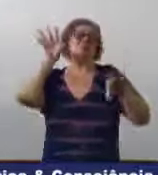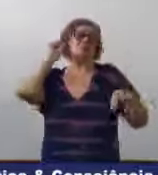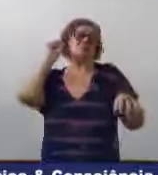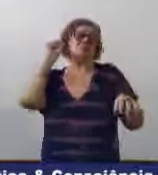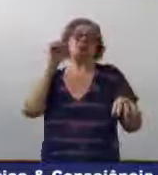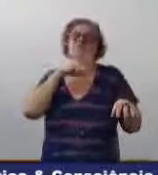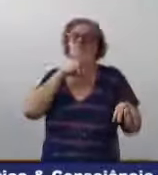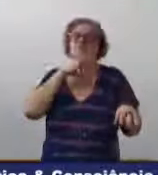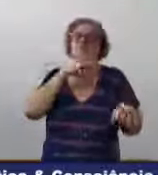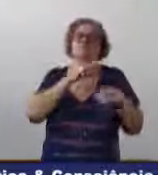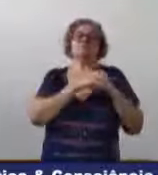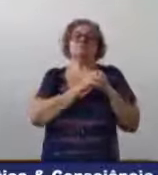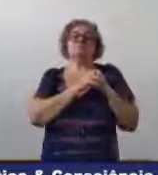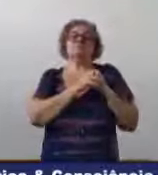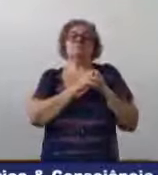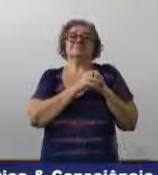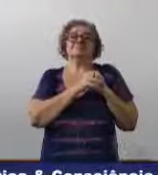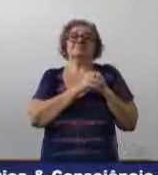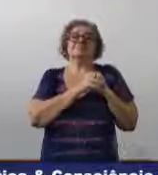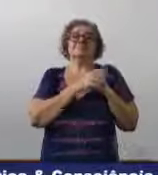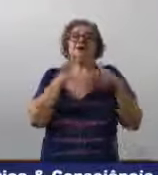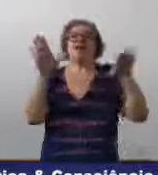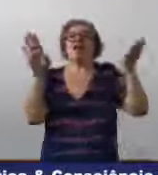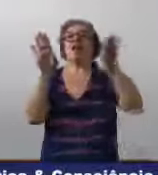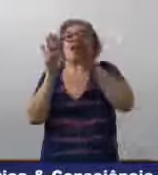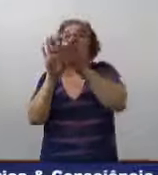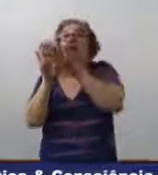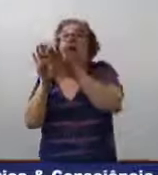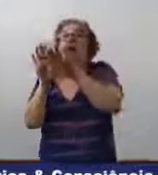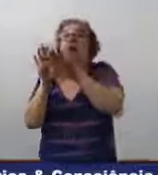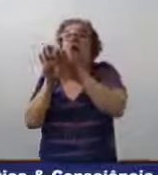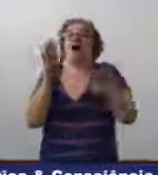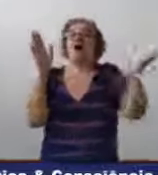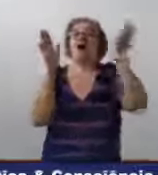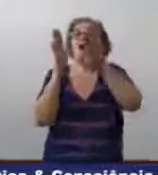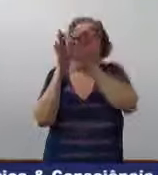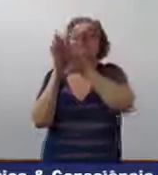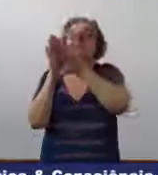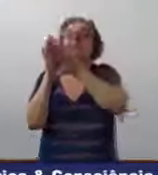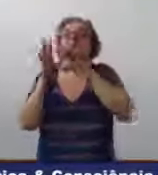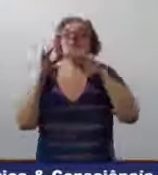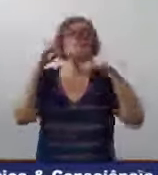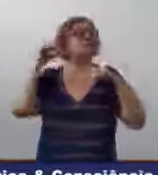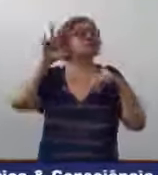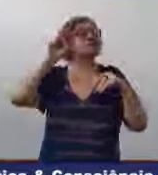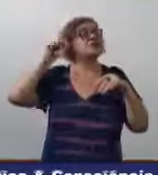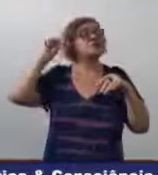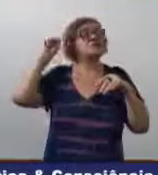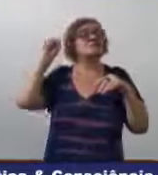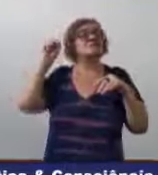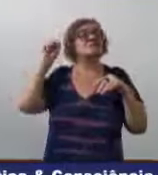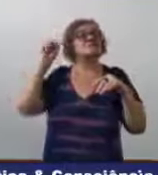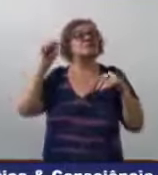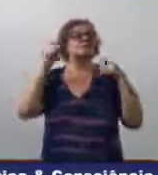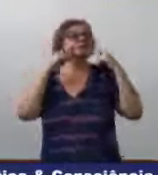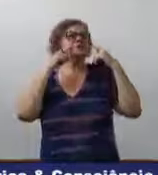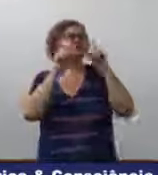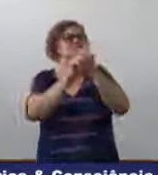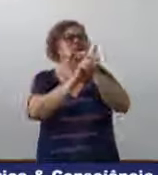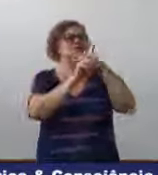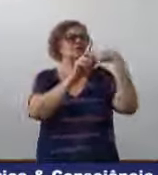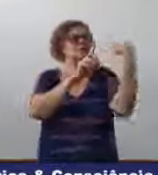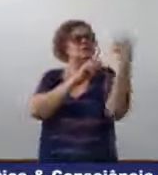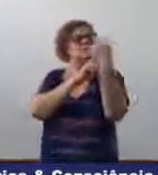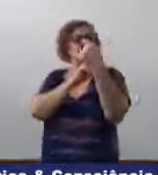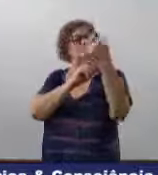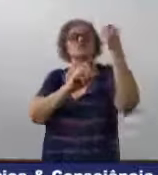a fronteira entre música e ruído hoje seja indefinida, seja nebulosa. A gente que fica em volta de